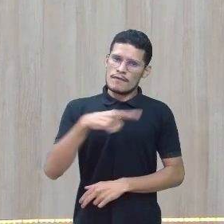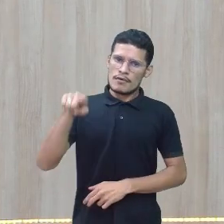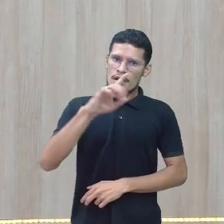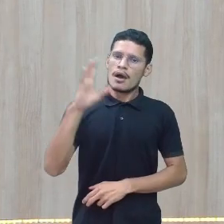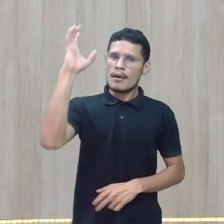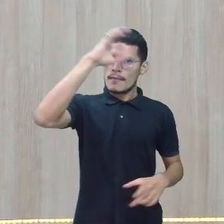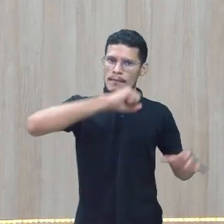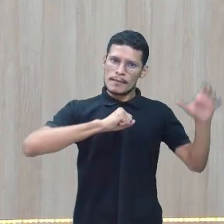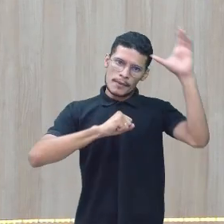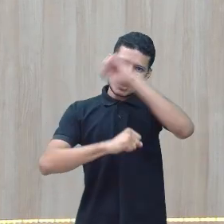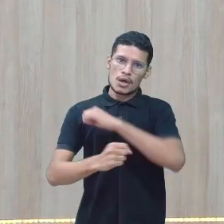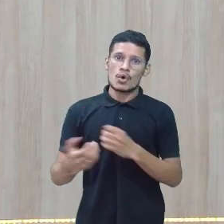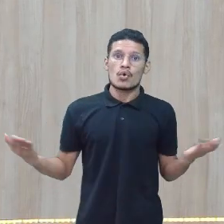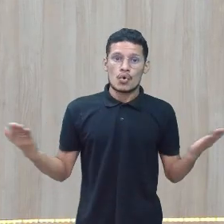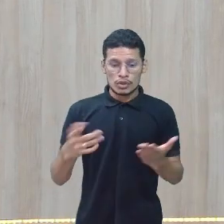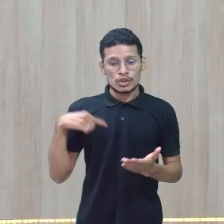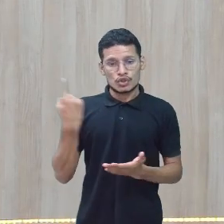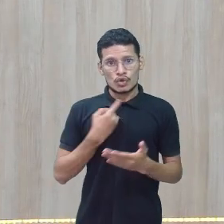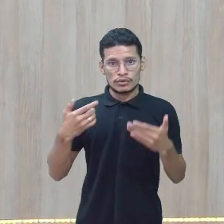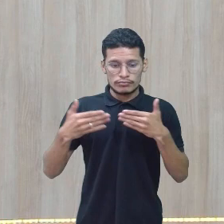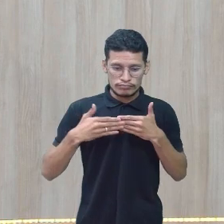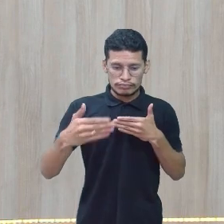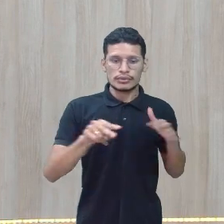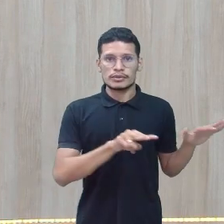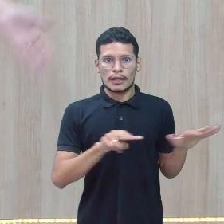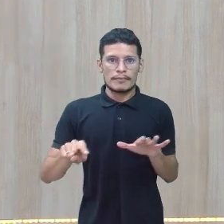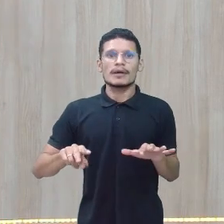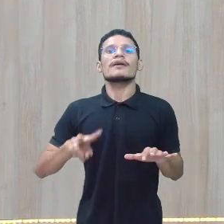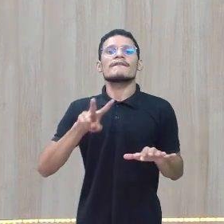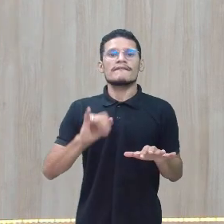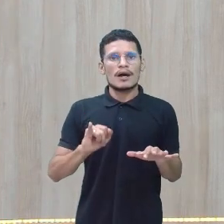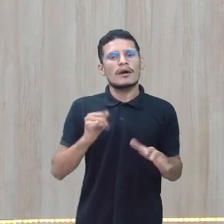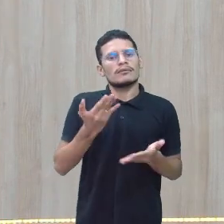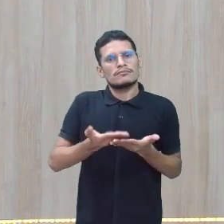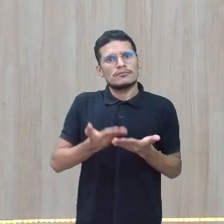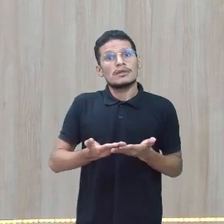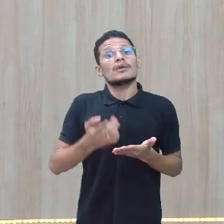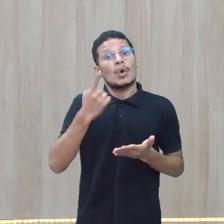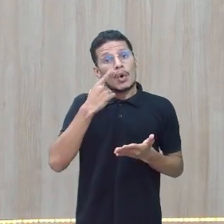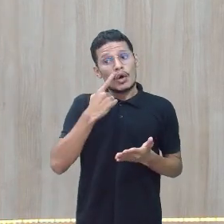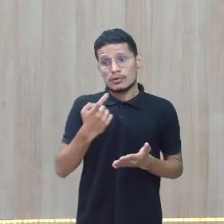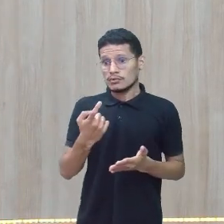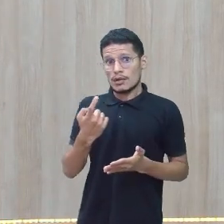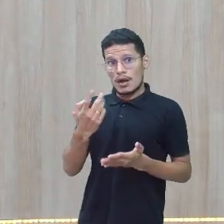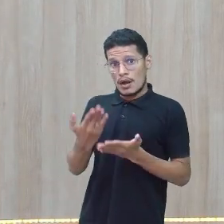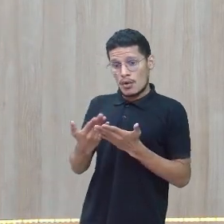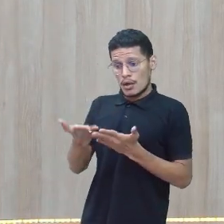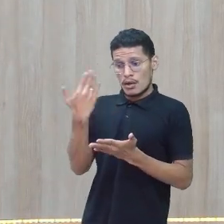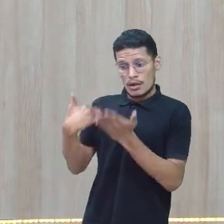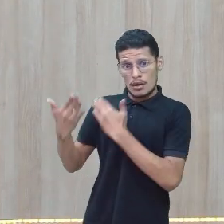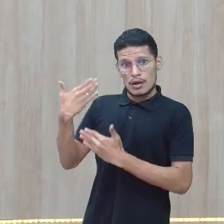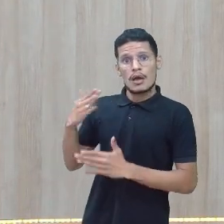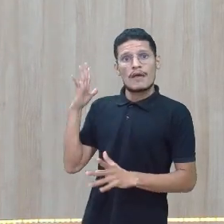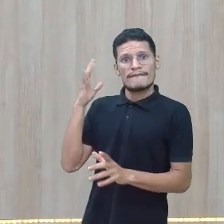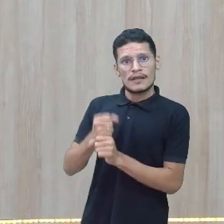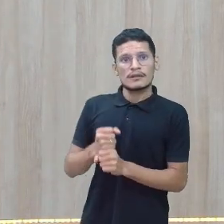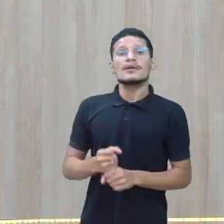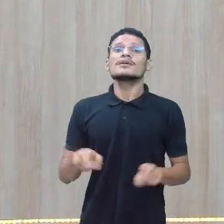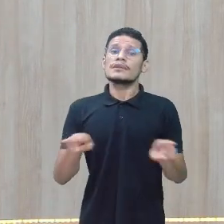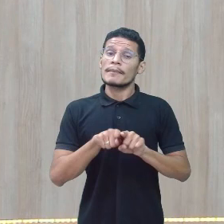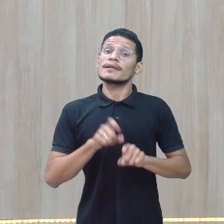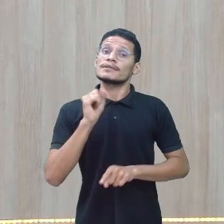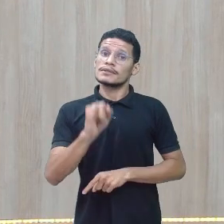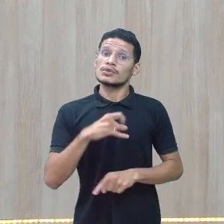por aqui. A gente vai se ver ainda durante essa semana. Peguem a trilha da semana anterior para revisar os conteúdos e, se tiver